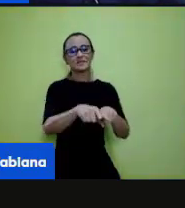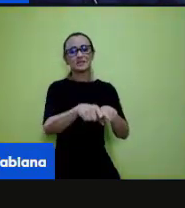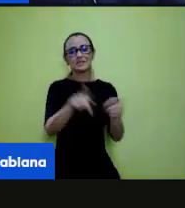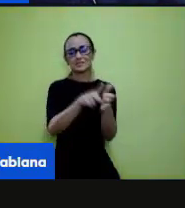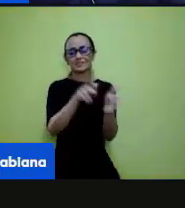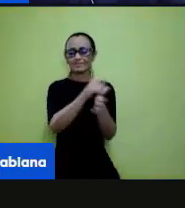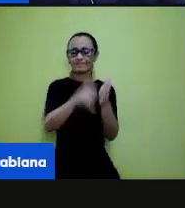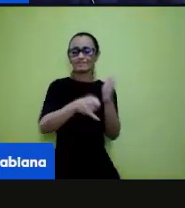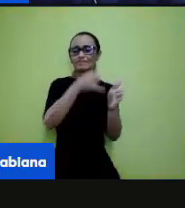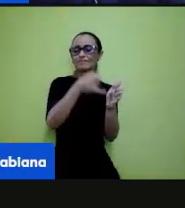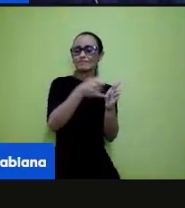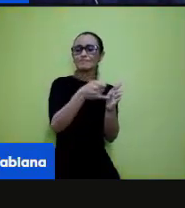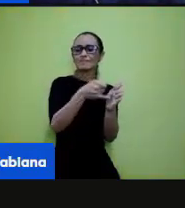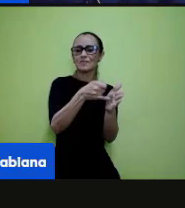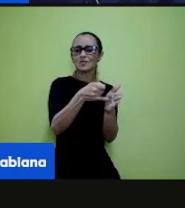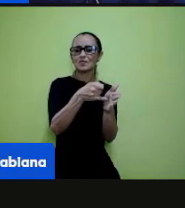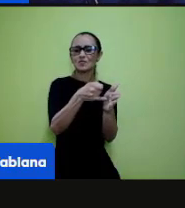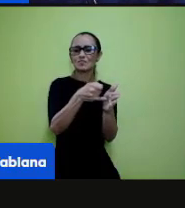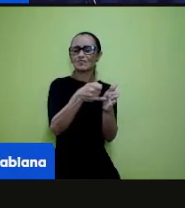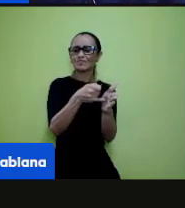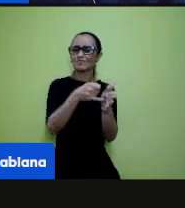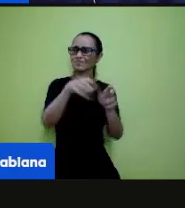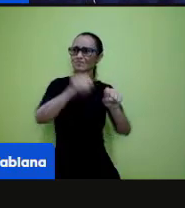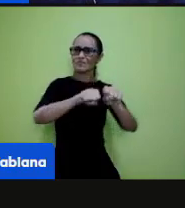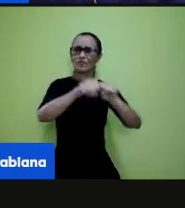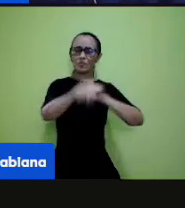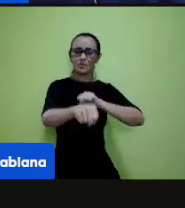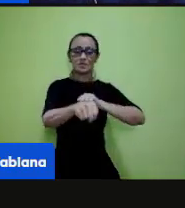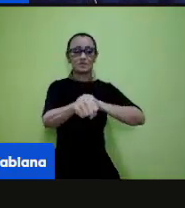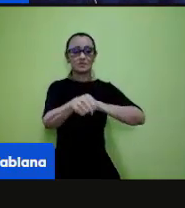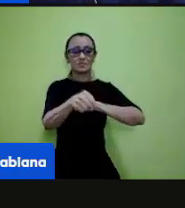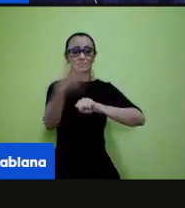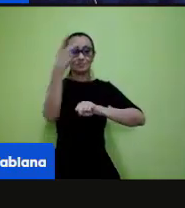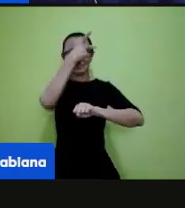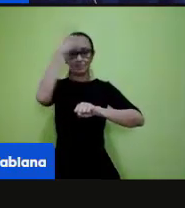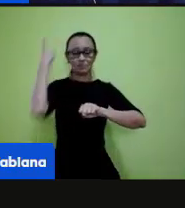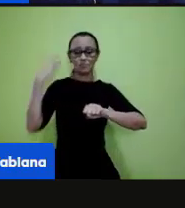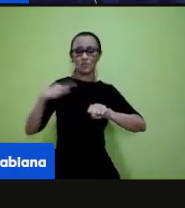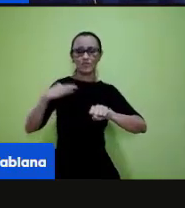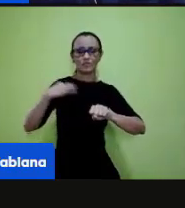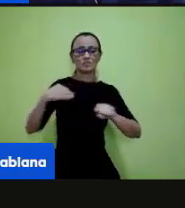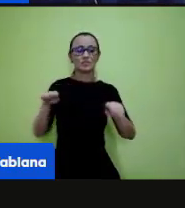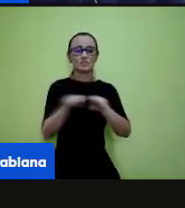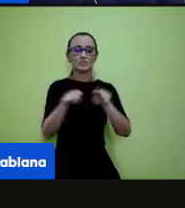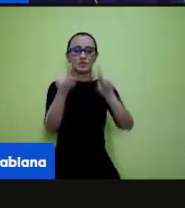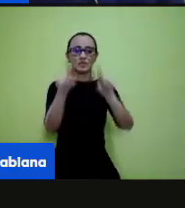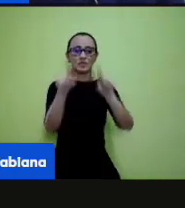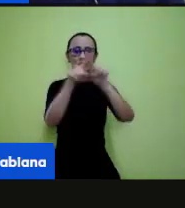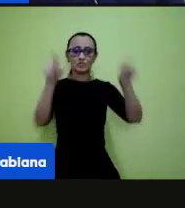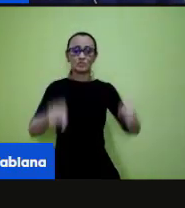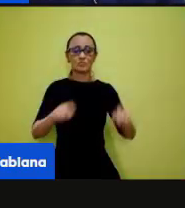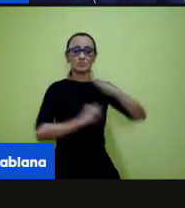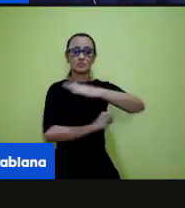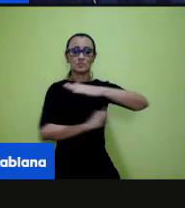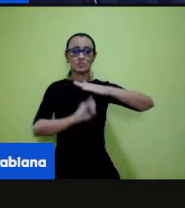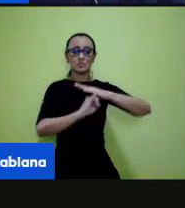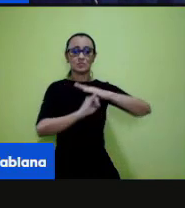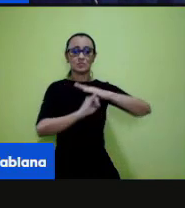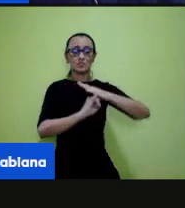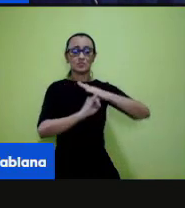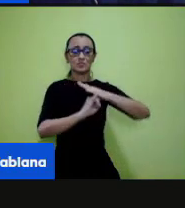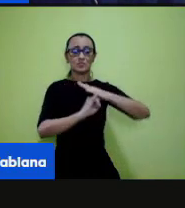programa que vem capacitar os colaboradores voluntários, funcionários das instituições públicas e